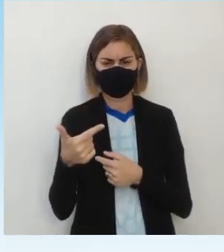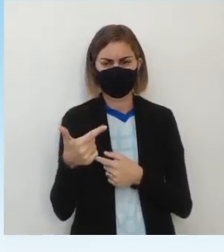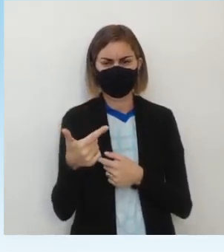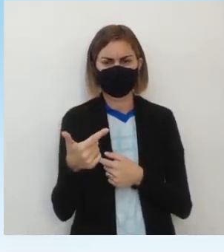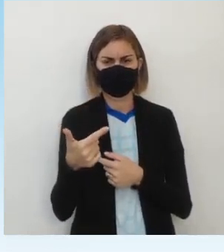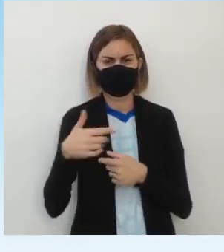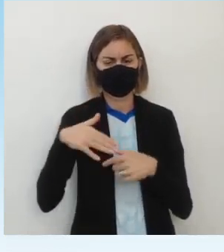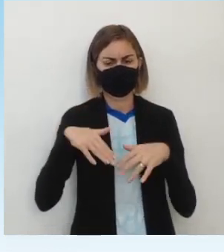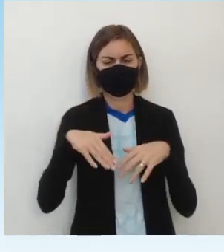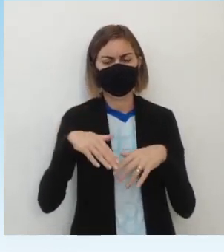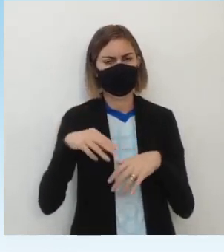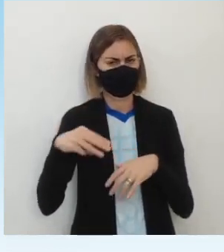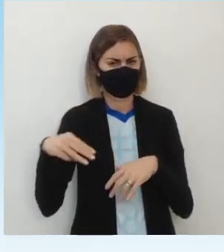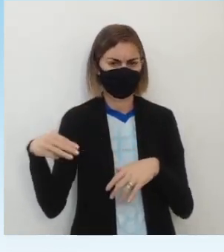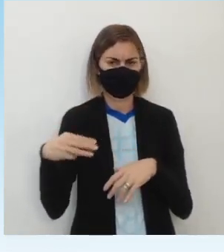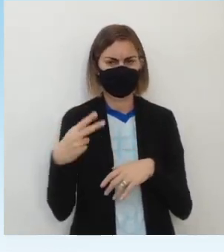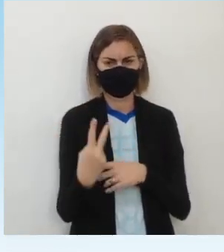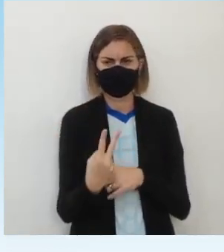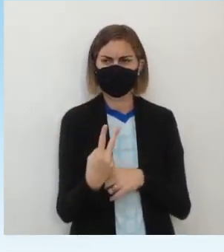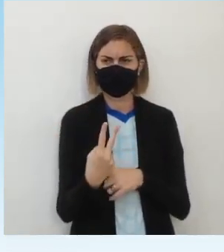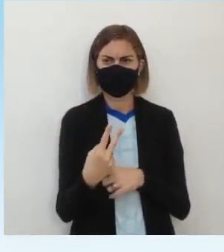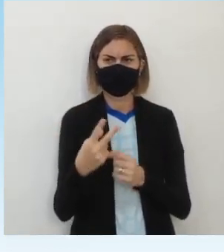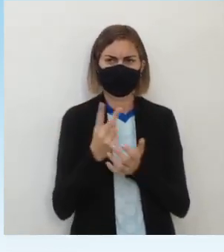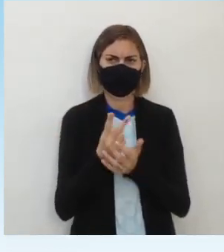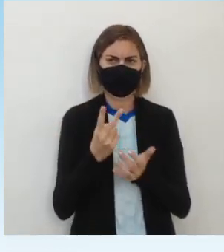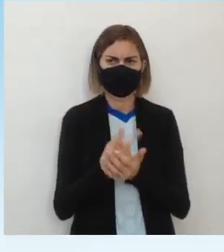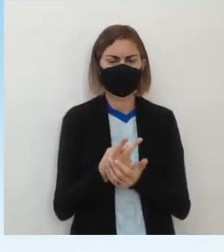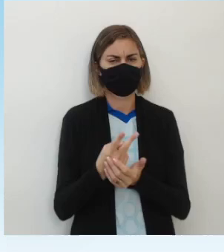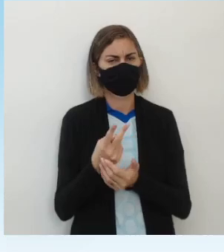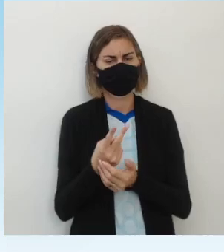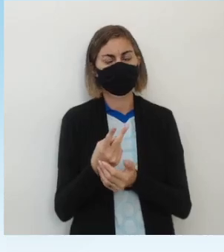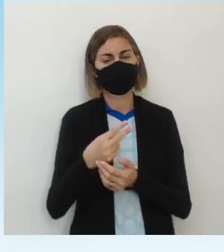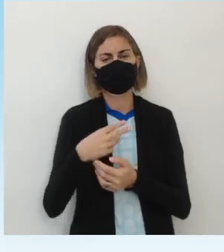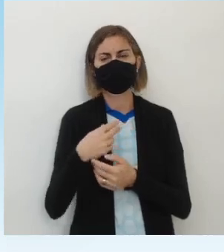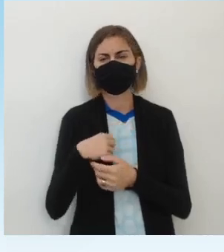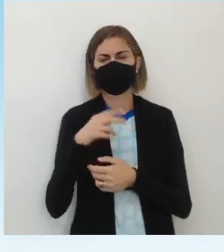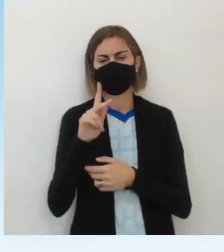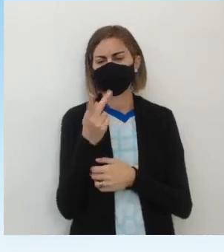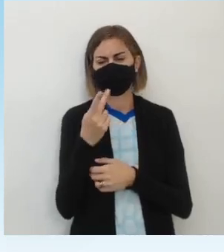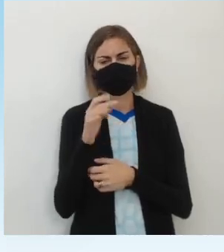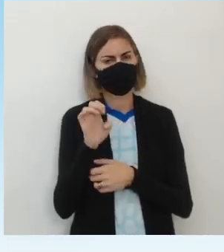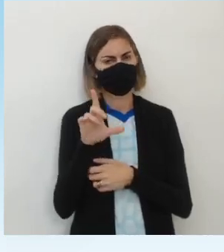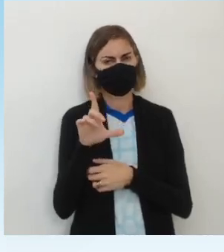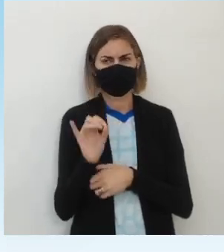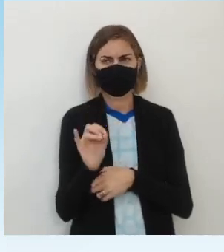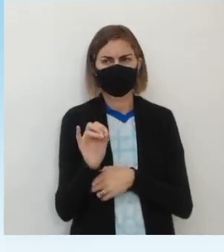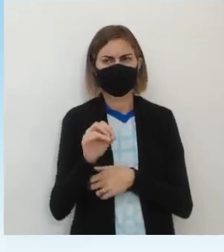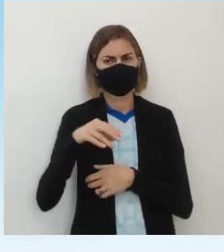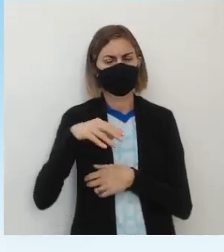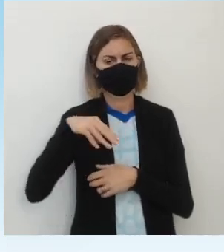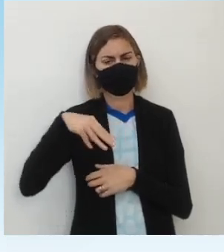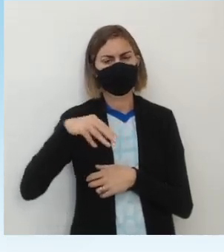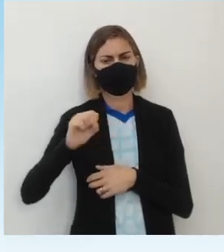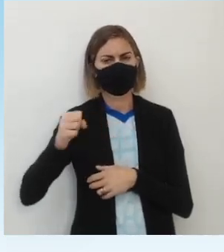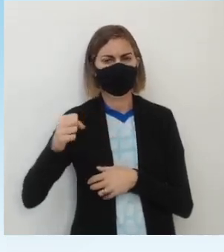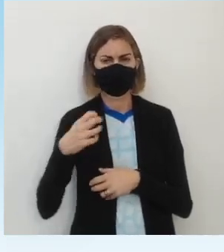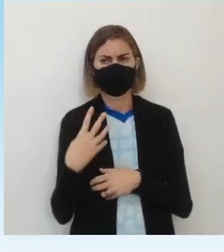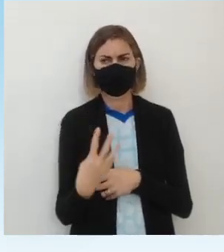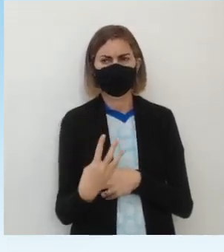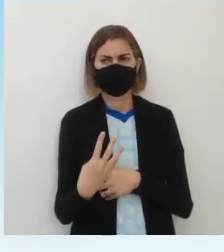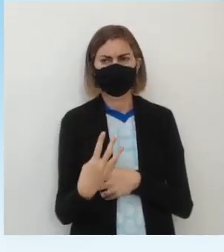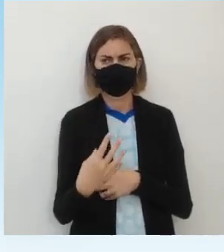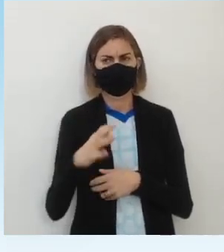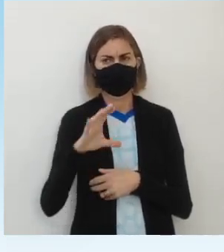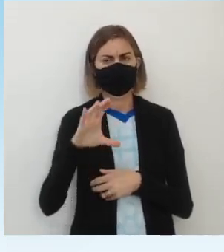a massa vale 2, sempre gramas por mol, tá? O hélio, massa 4, e no